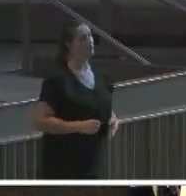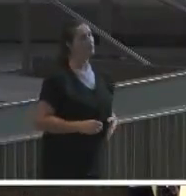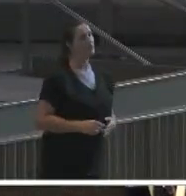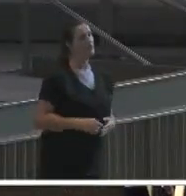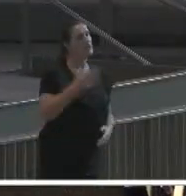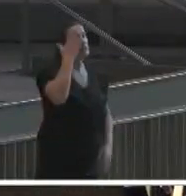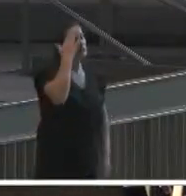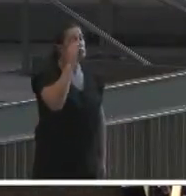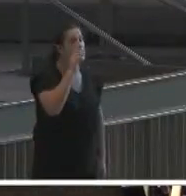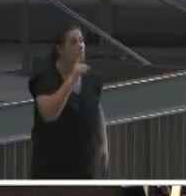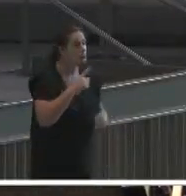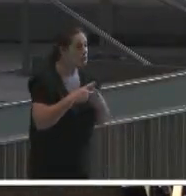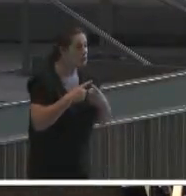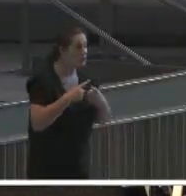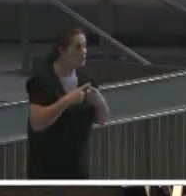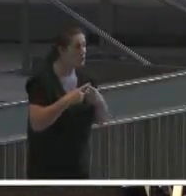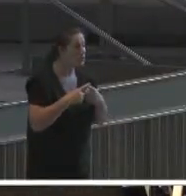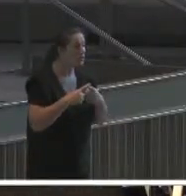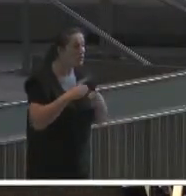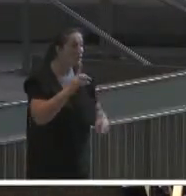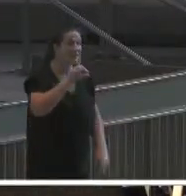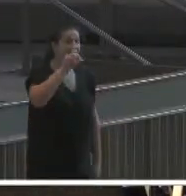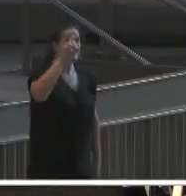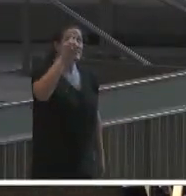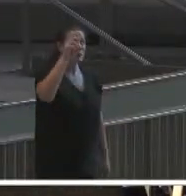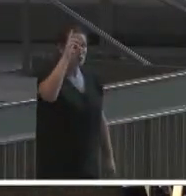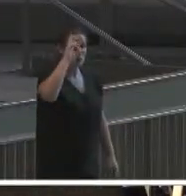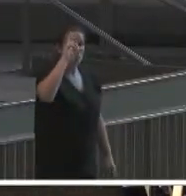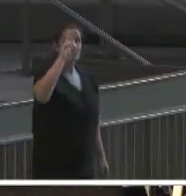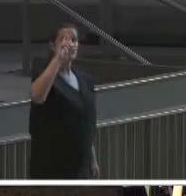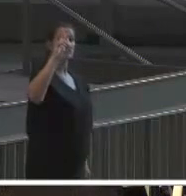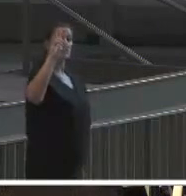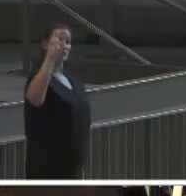Sabe por quê? Porque aos olhos do Senhor,